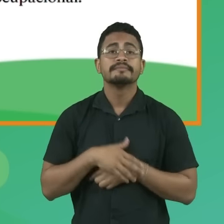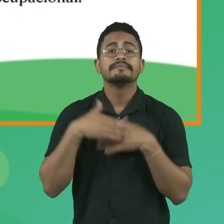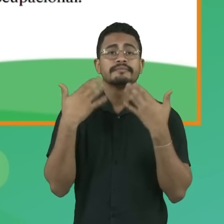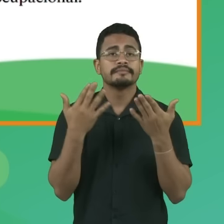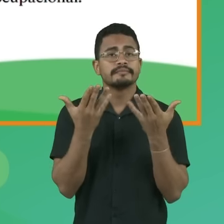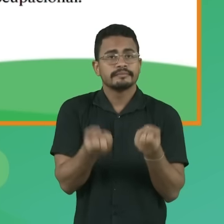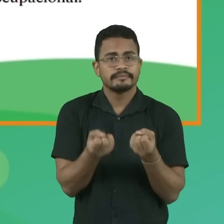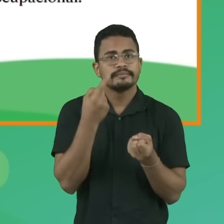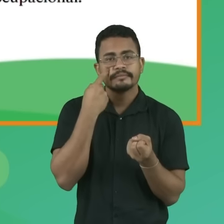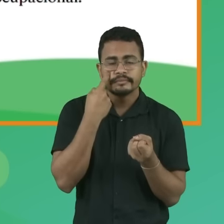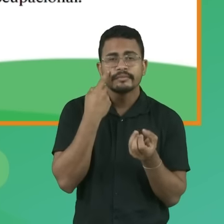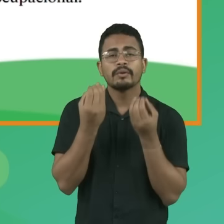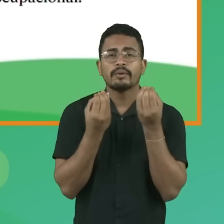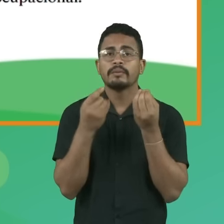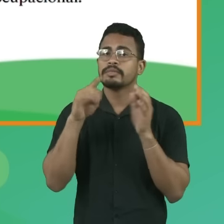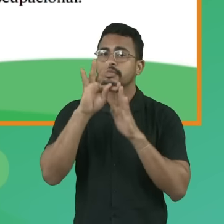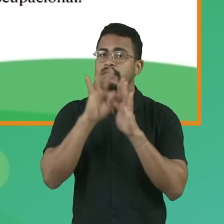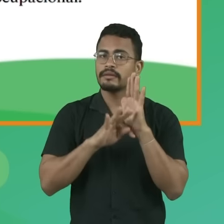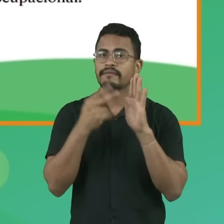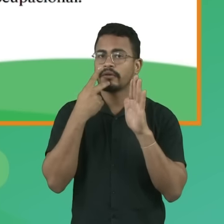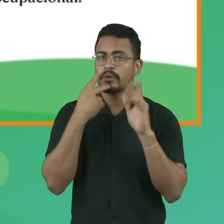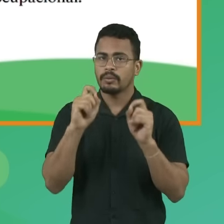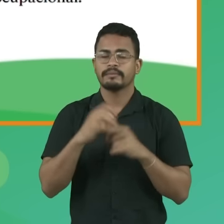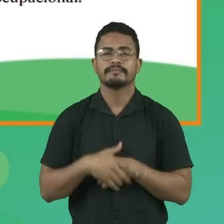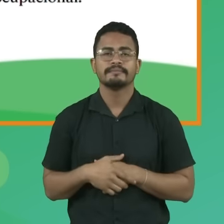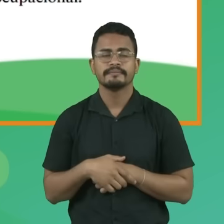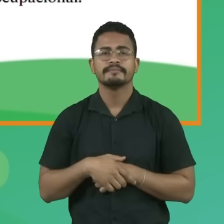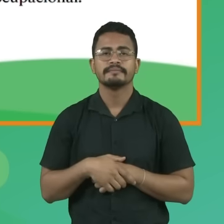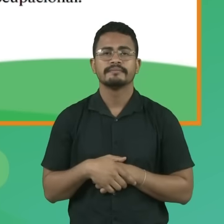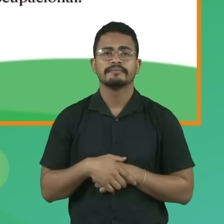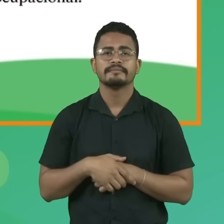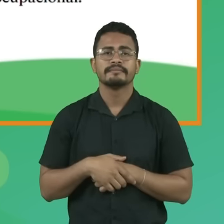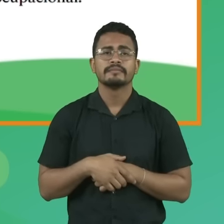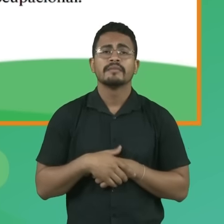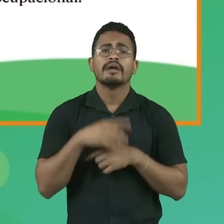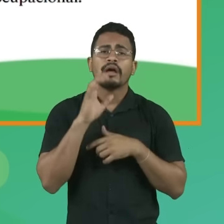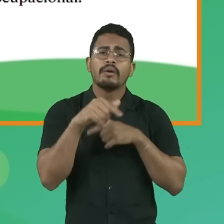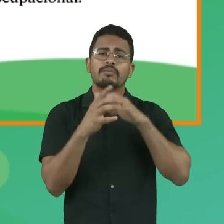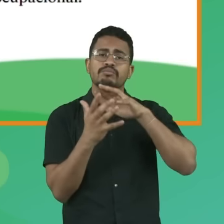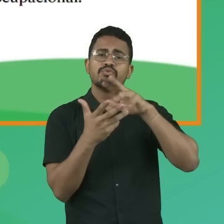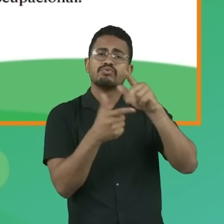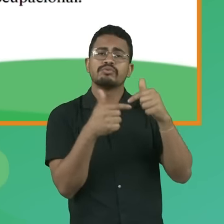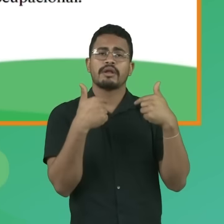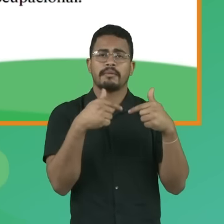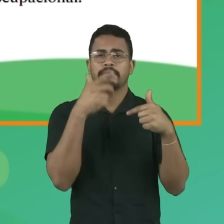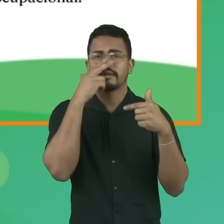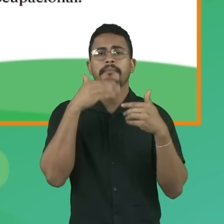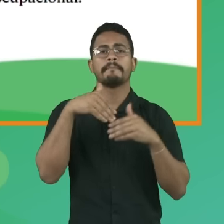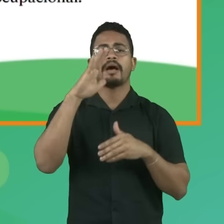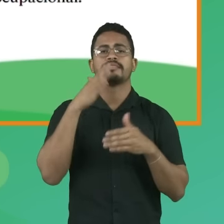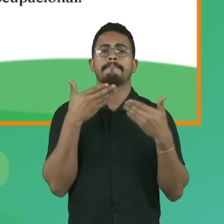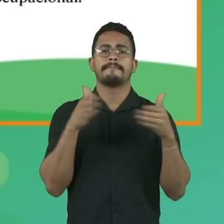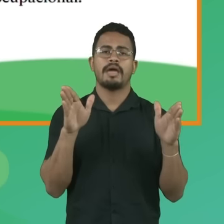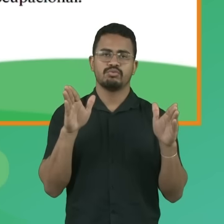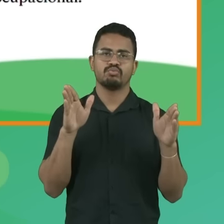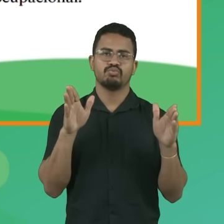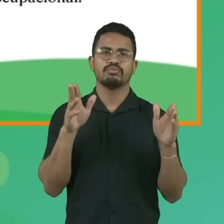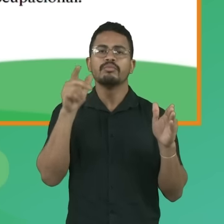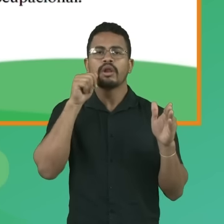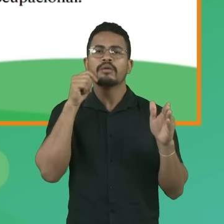Essa questão aqui já no texto. Ele diz que o mundo do trabalho está mais aberto às